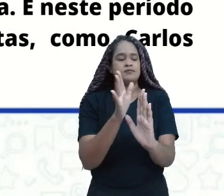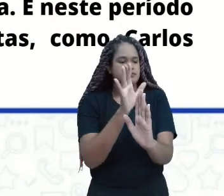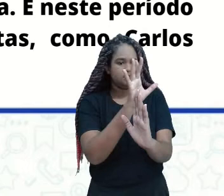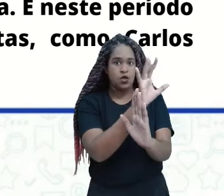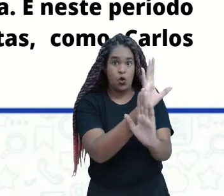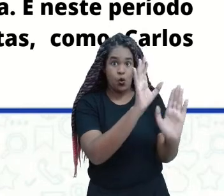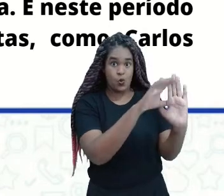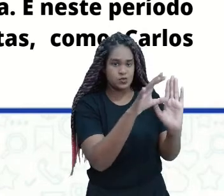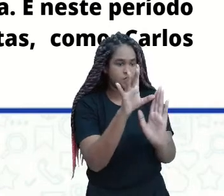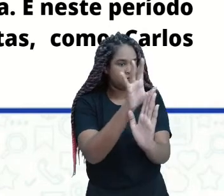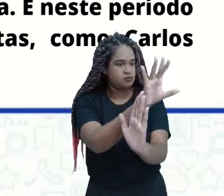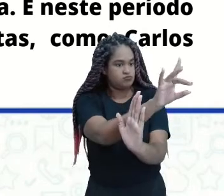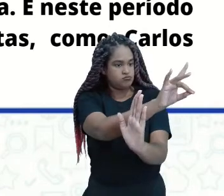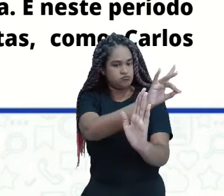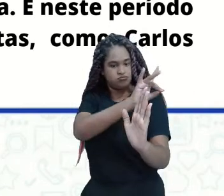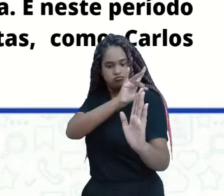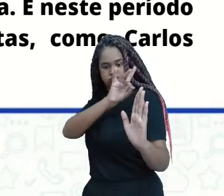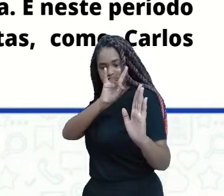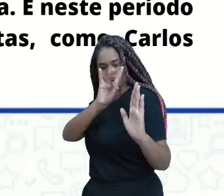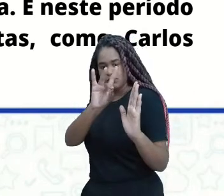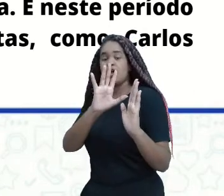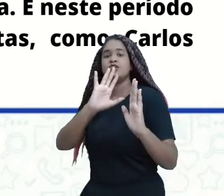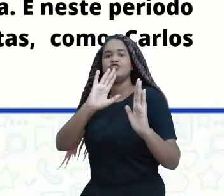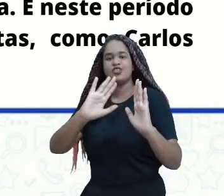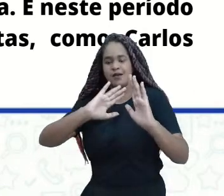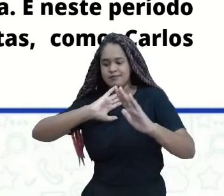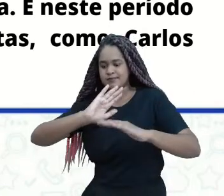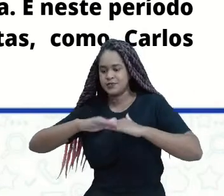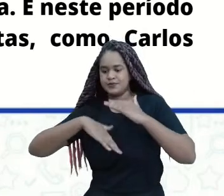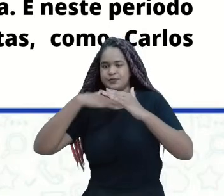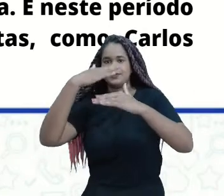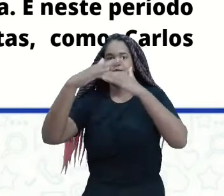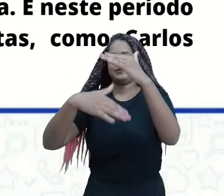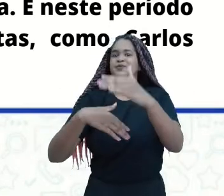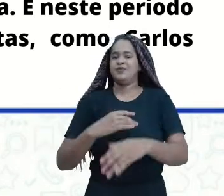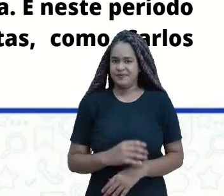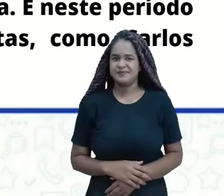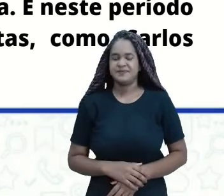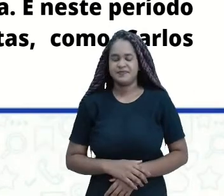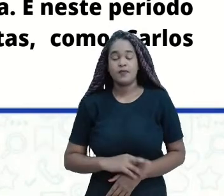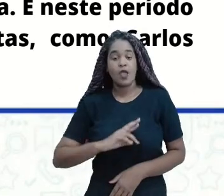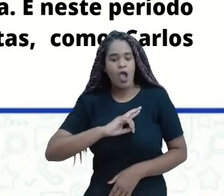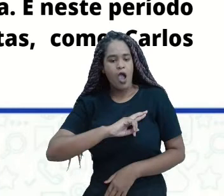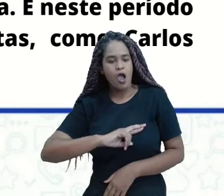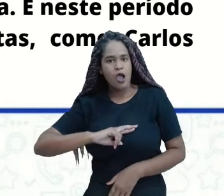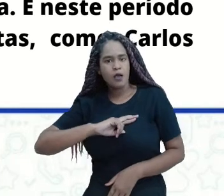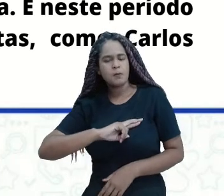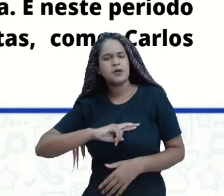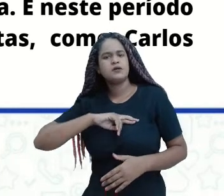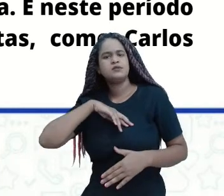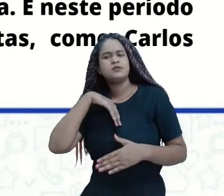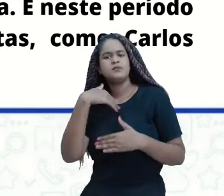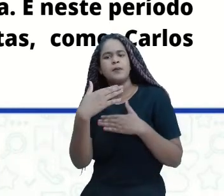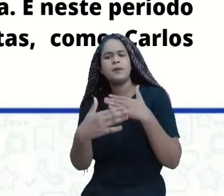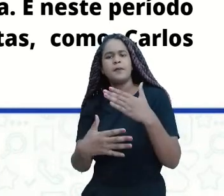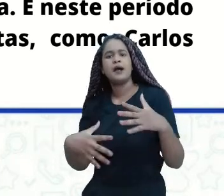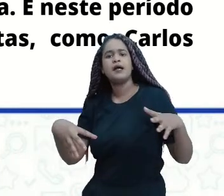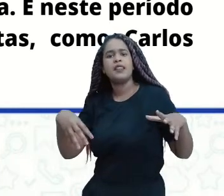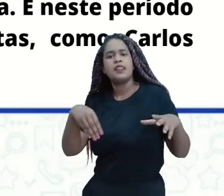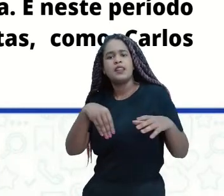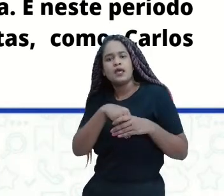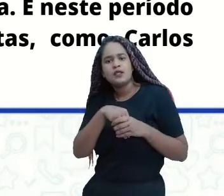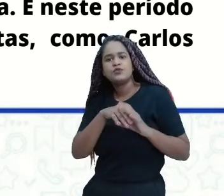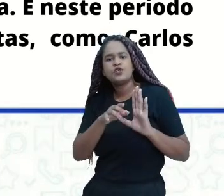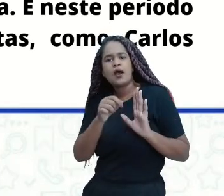ideal inicial e já está em pleno desenvolvimento. Né? Os romances já traziam esses elementos da